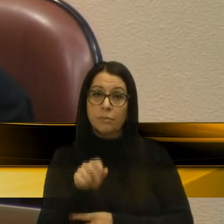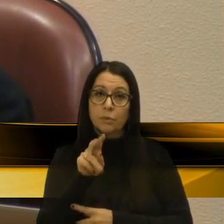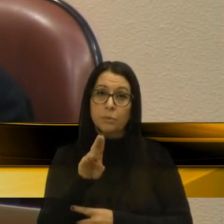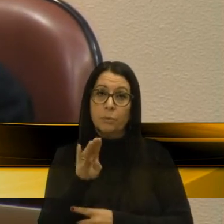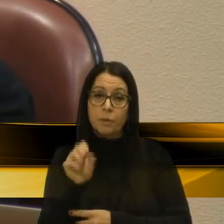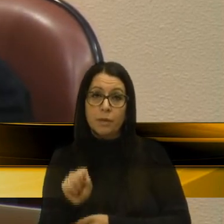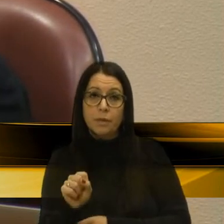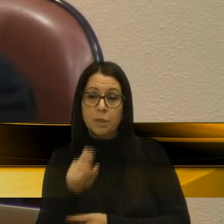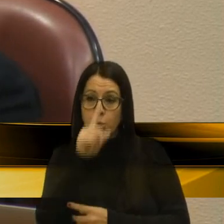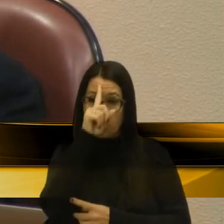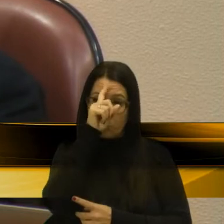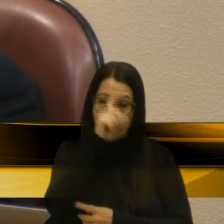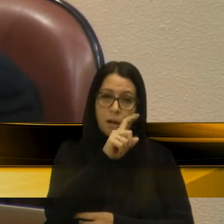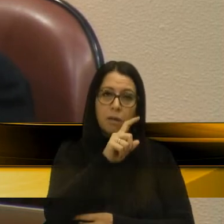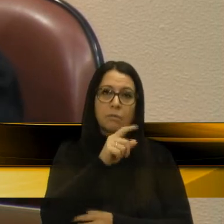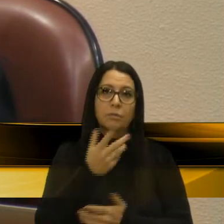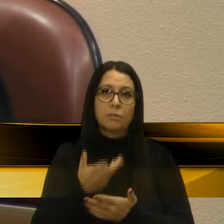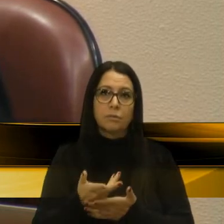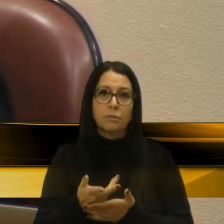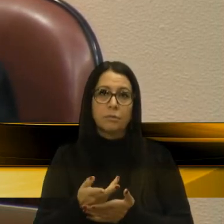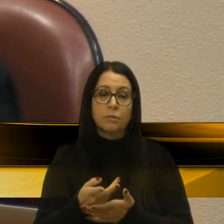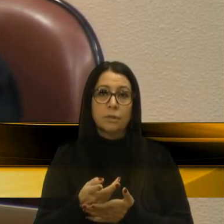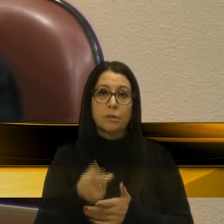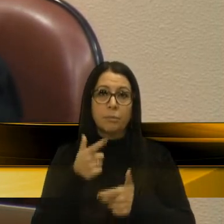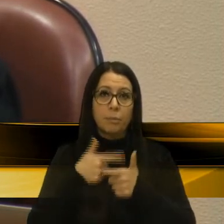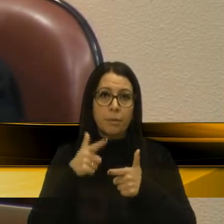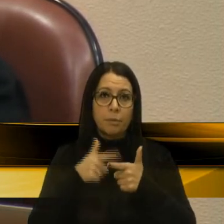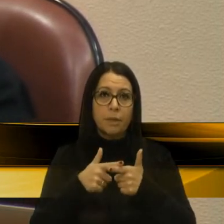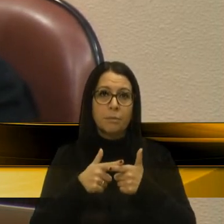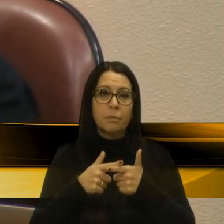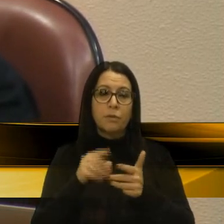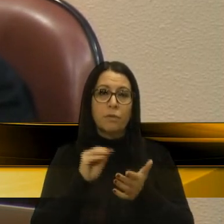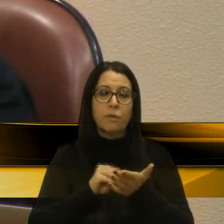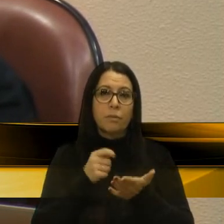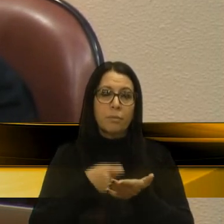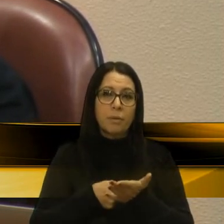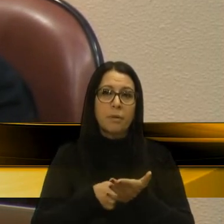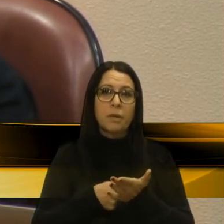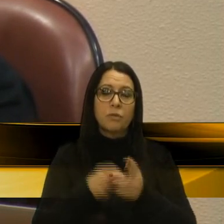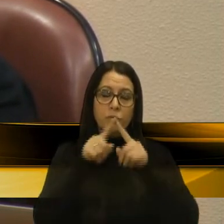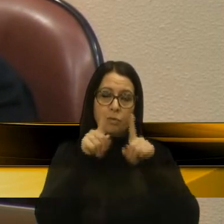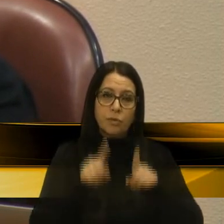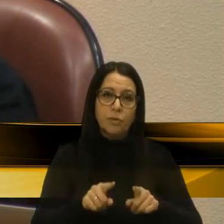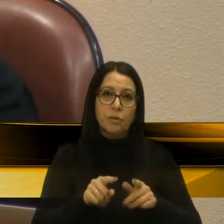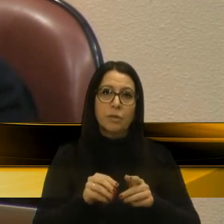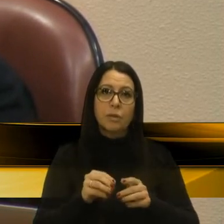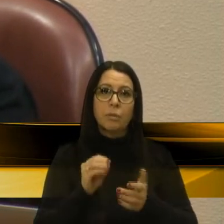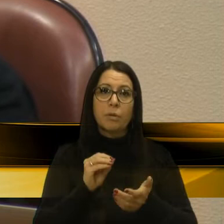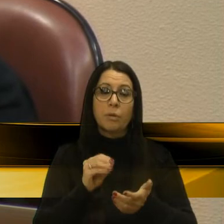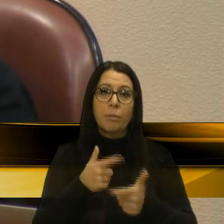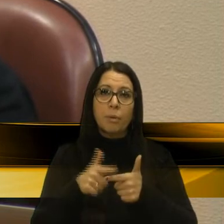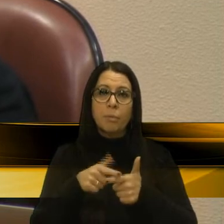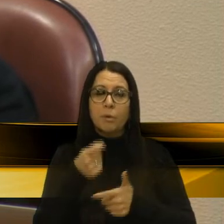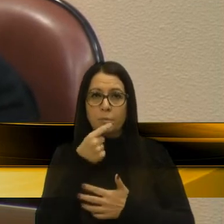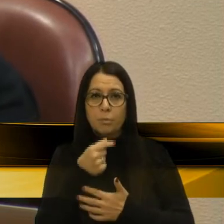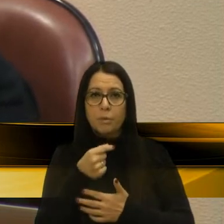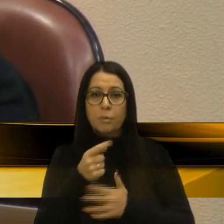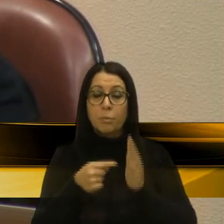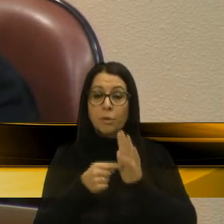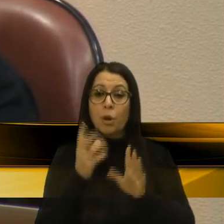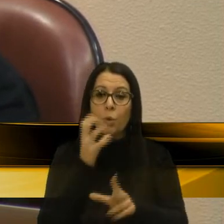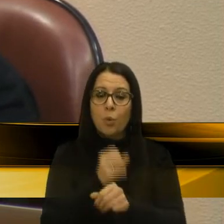da sociedade caxiense. Obrigado, vereador Gustavo. Vereador Meneguzzi. Vereador Freixo, parabéns pela sua fala, e eu quero bater nessa tecla da